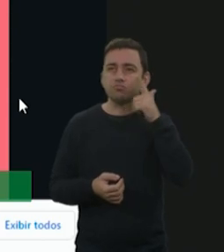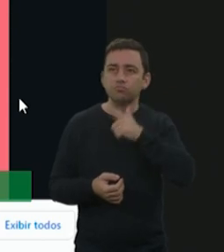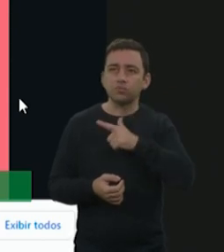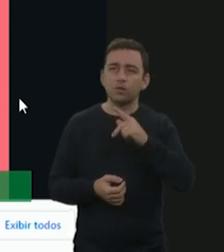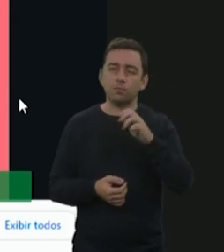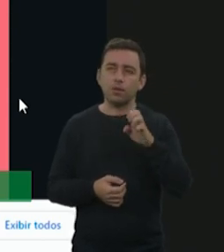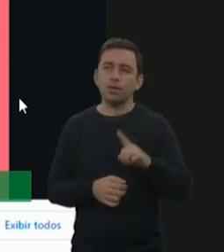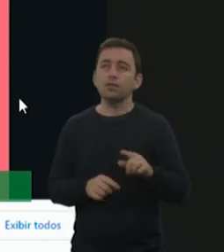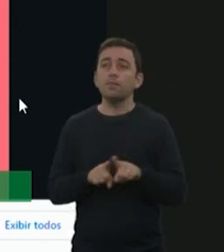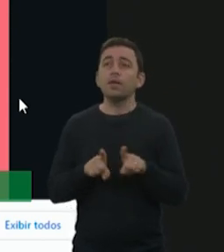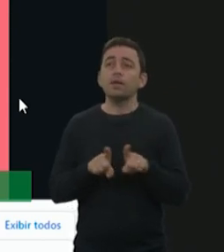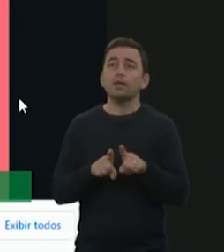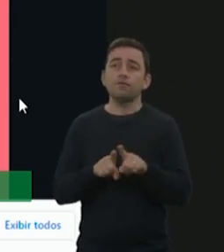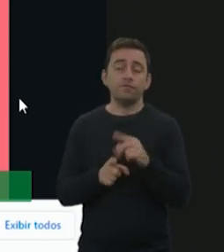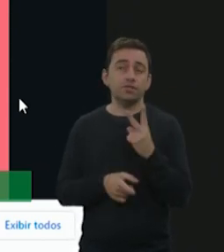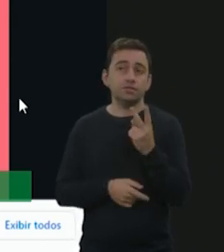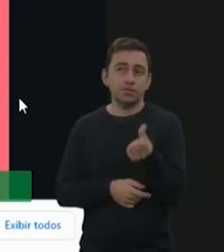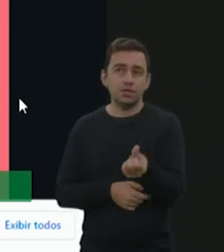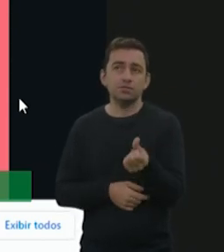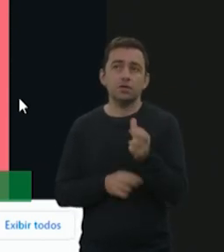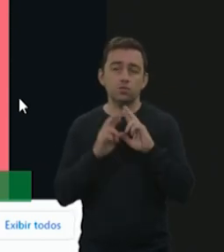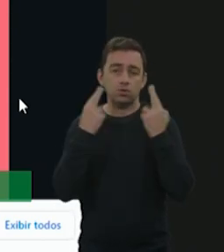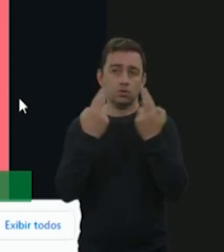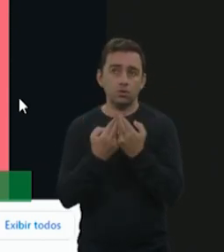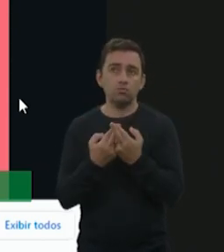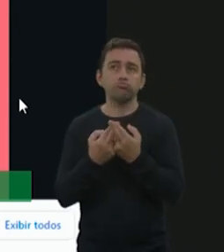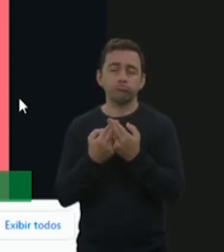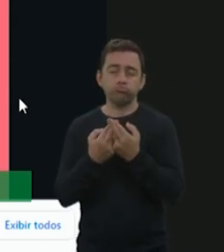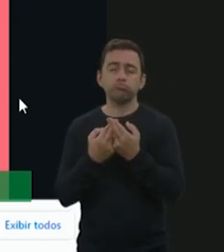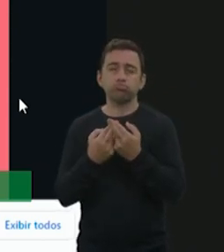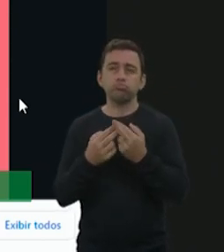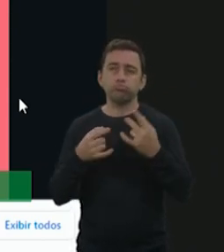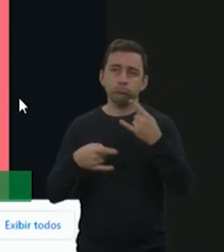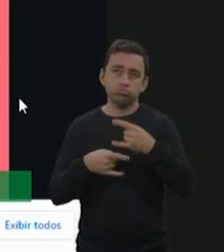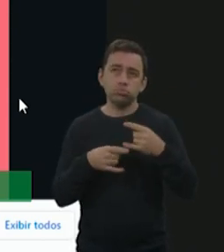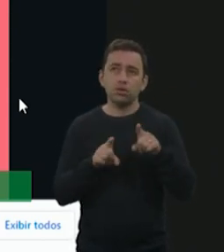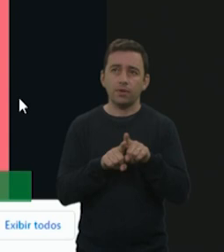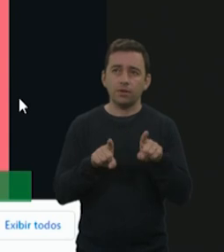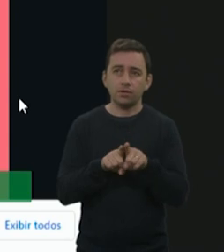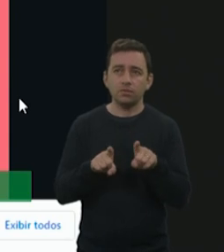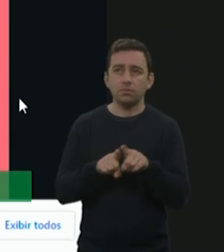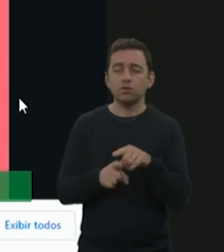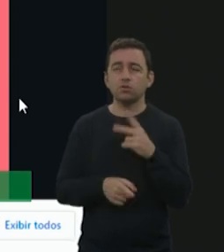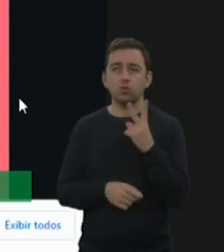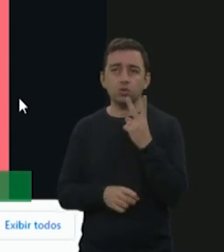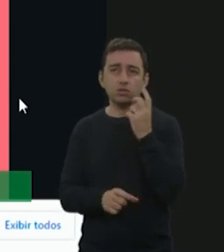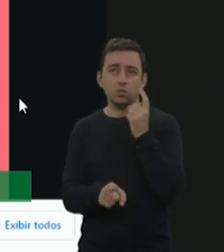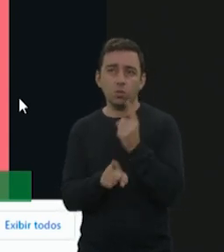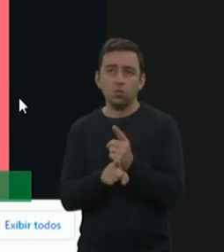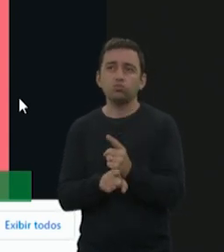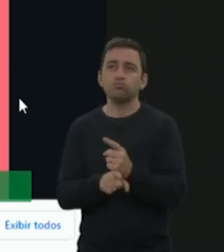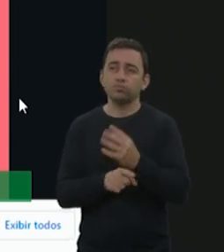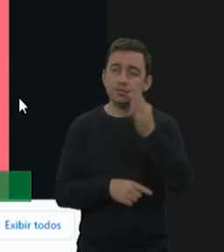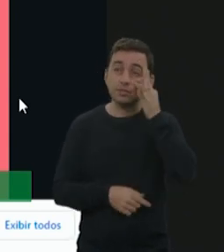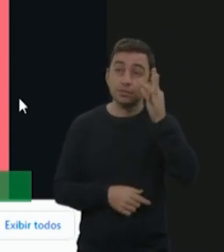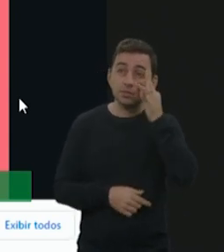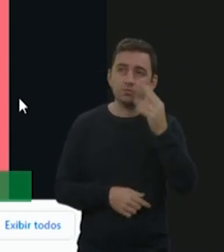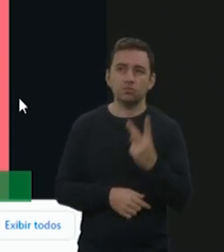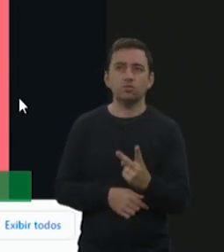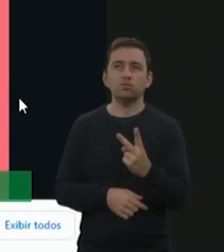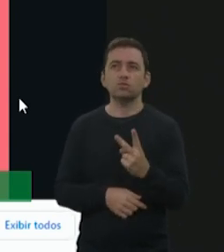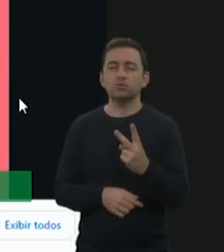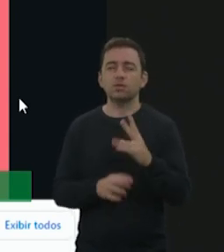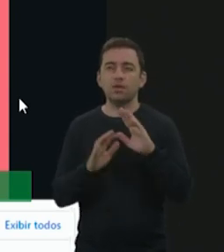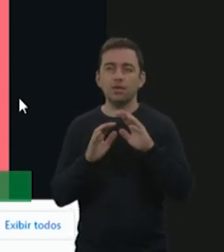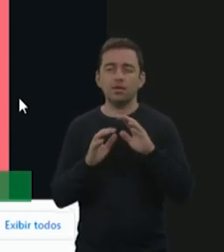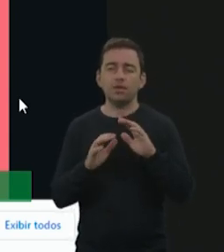feitas 26 reuniões online na pandemia para qualificação profissional, 2 encontros presenciais, mais 2 eventos